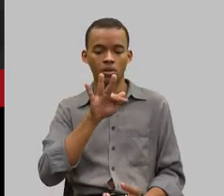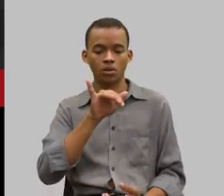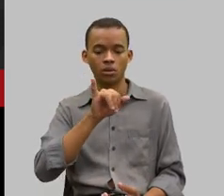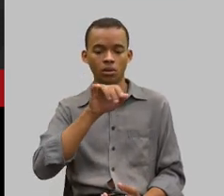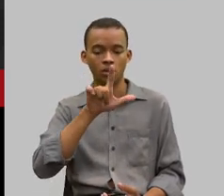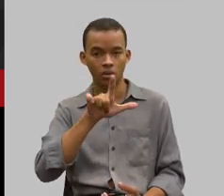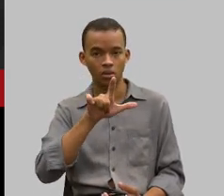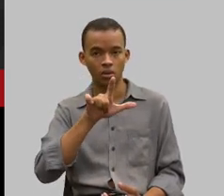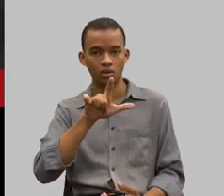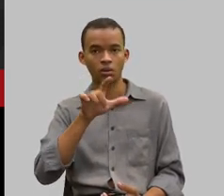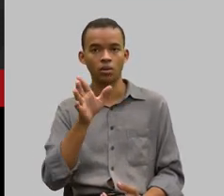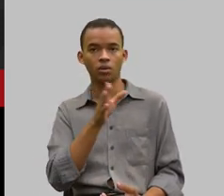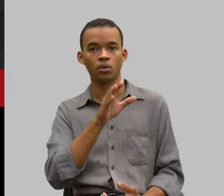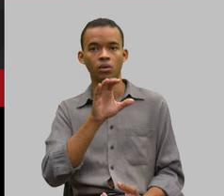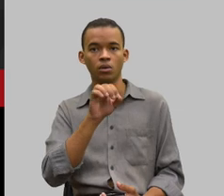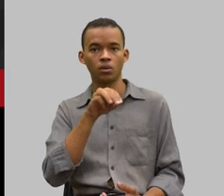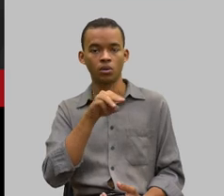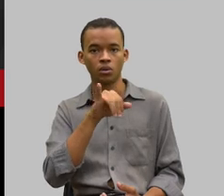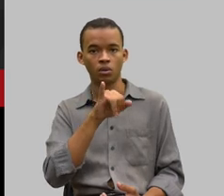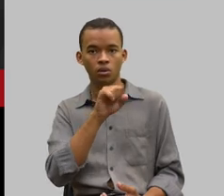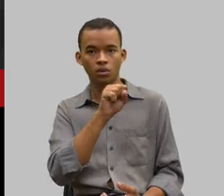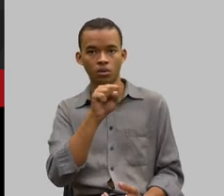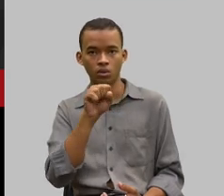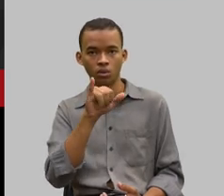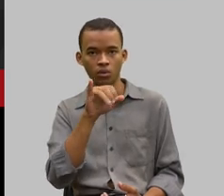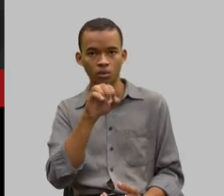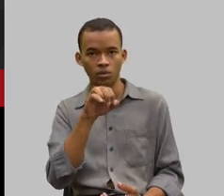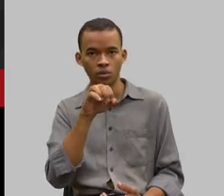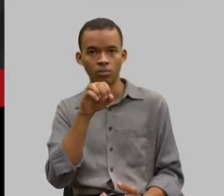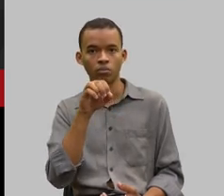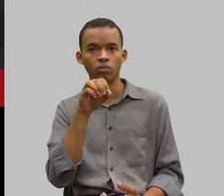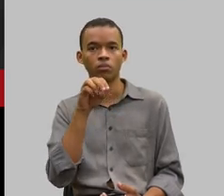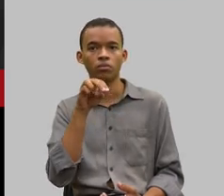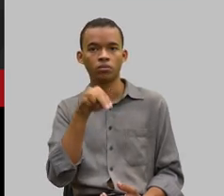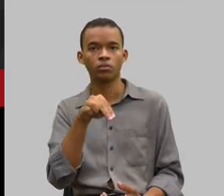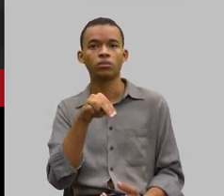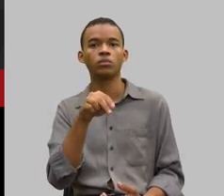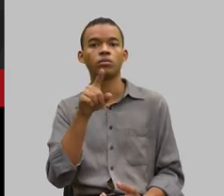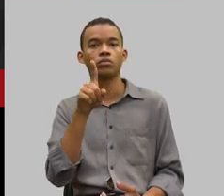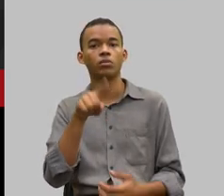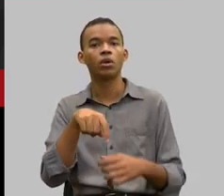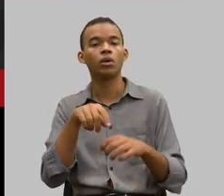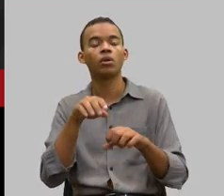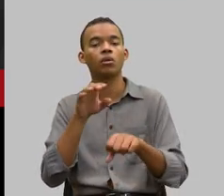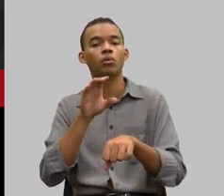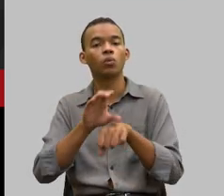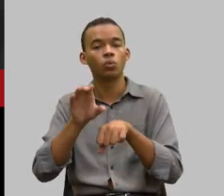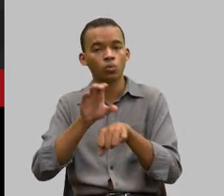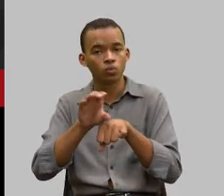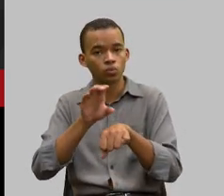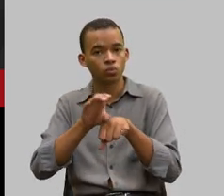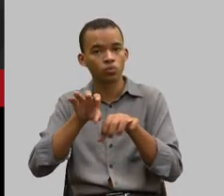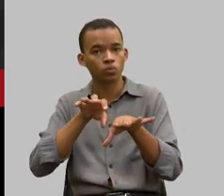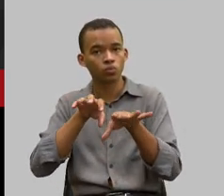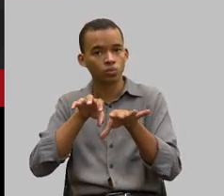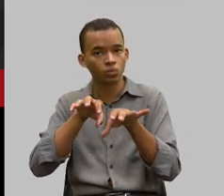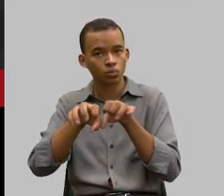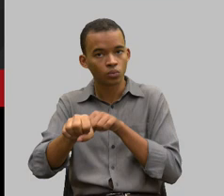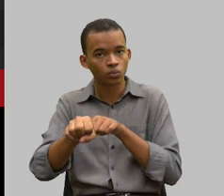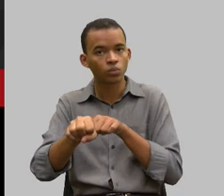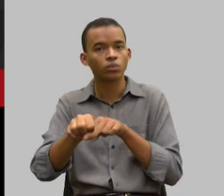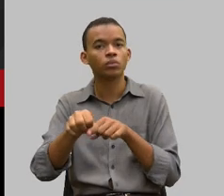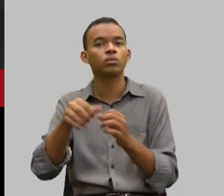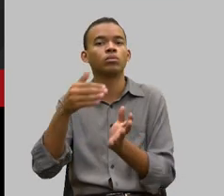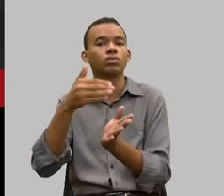gestores secretários municipais de Cultura principalmente para eh aderir para estar